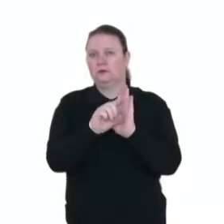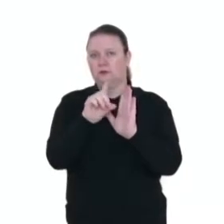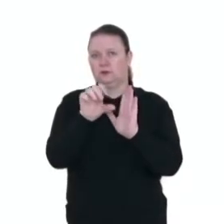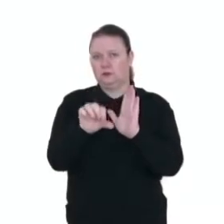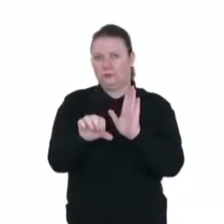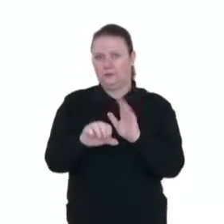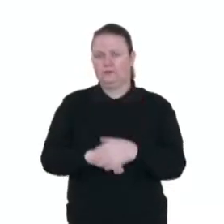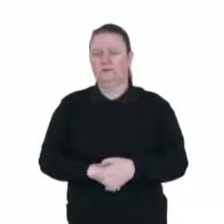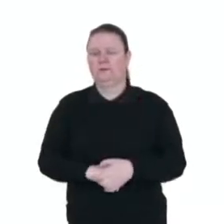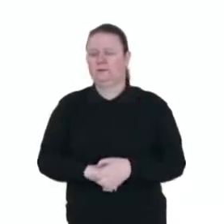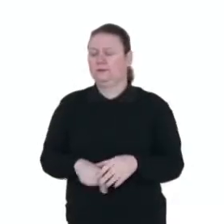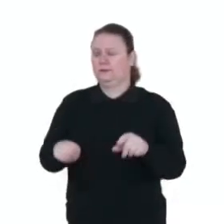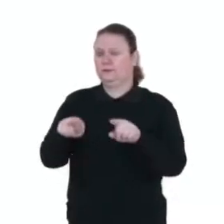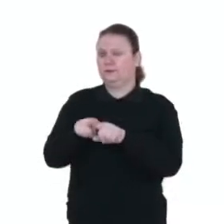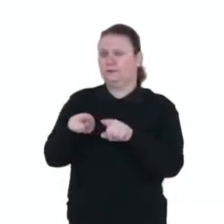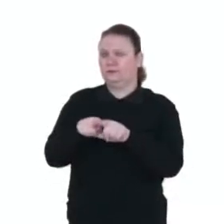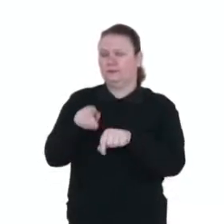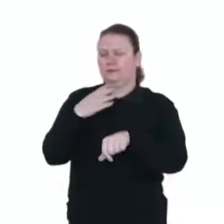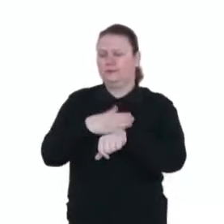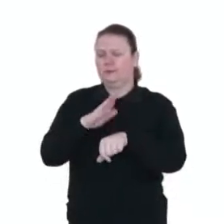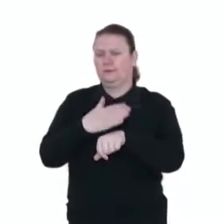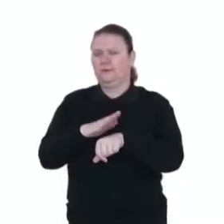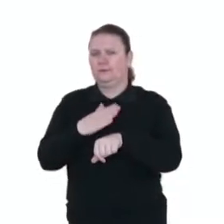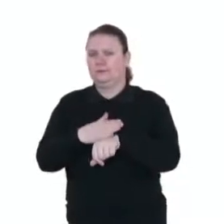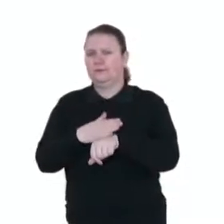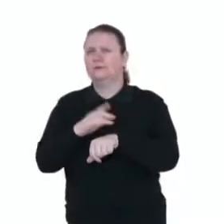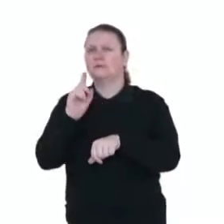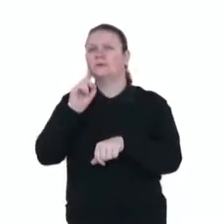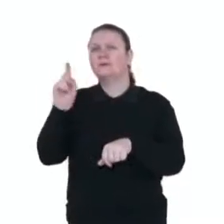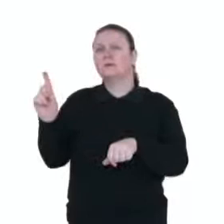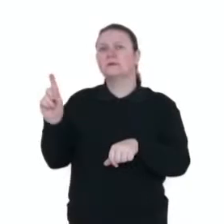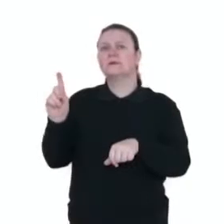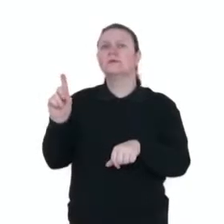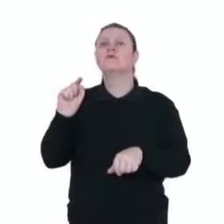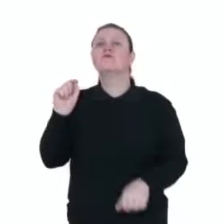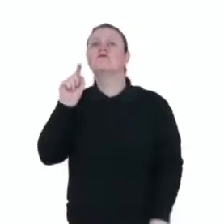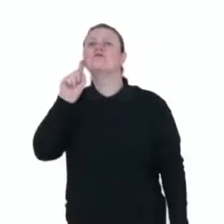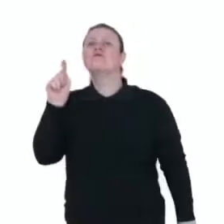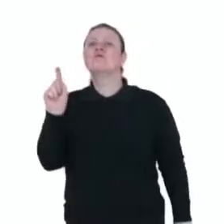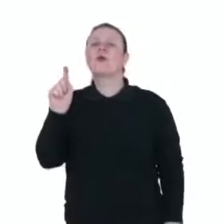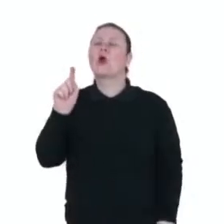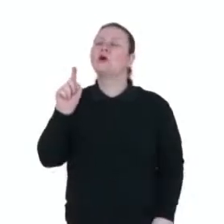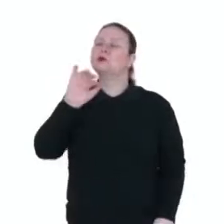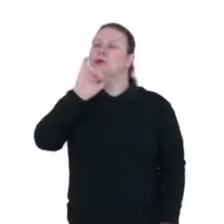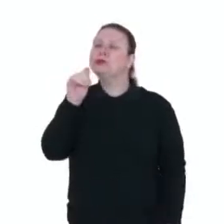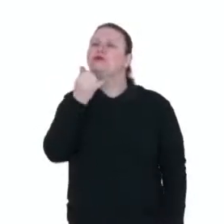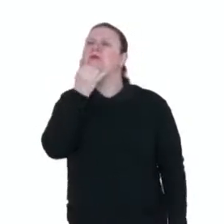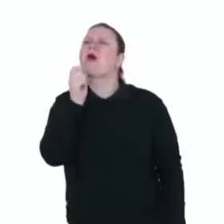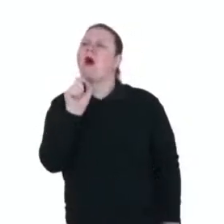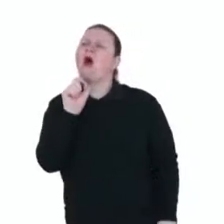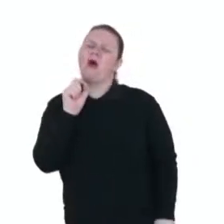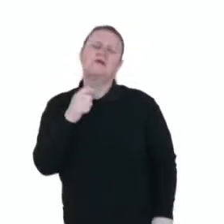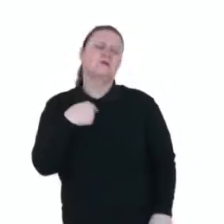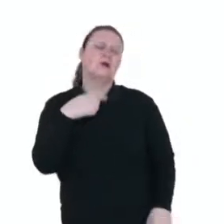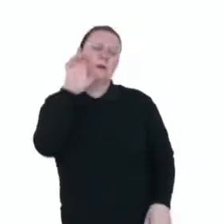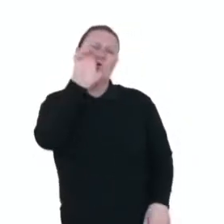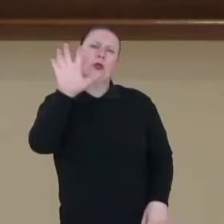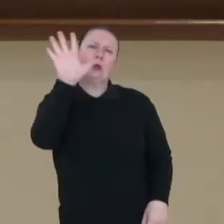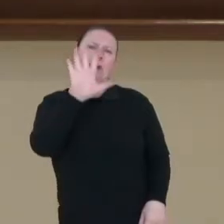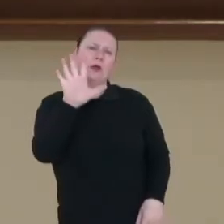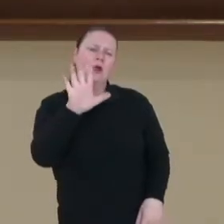para legitimar todas essas práticas imperialistas, a justificativa dos europeus era de que tinham uma